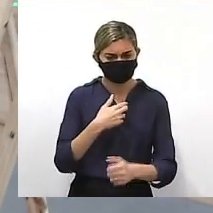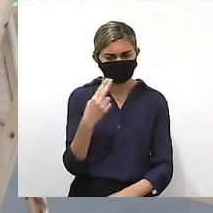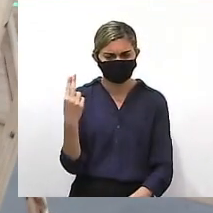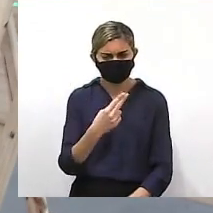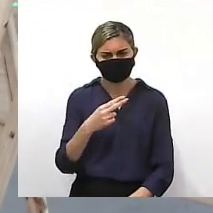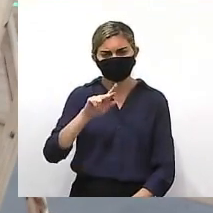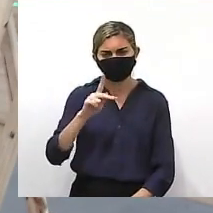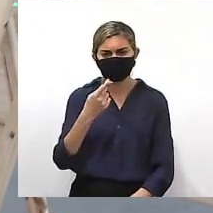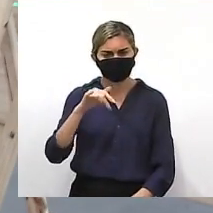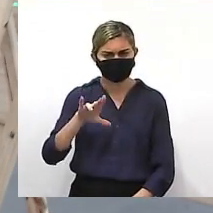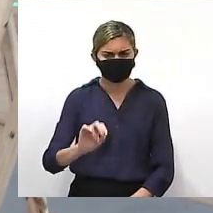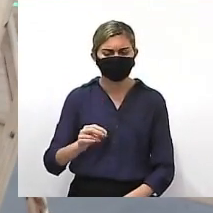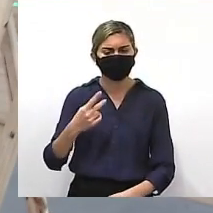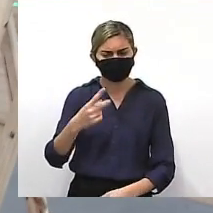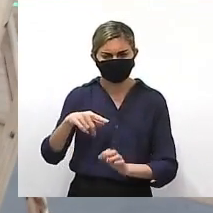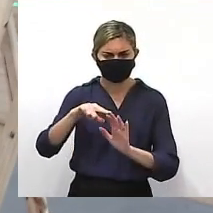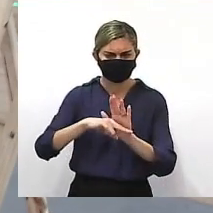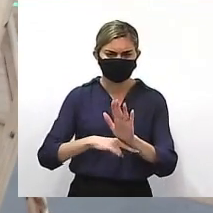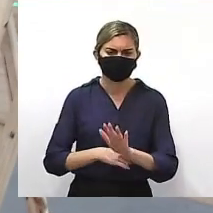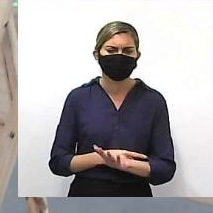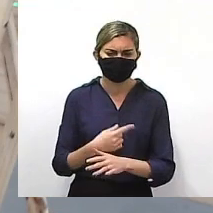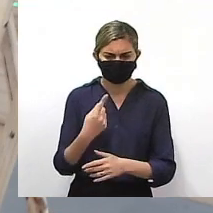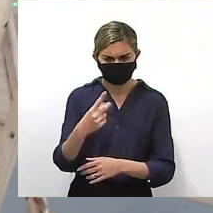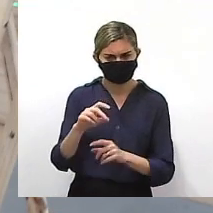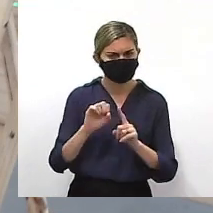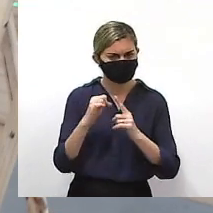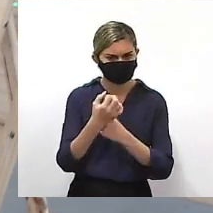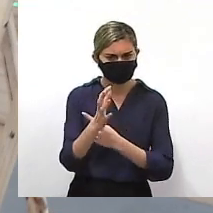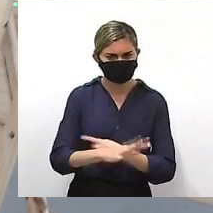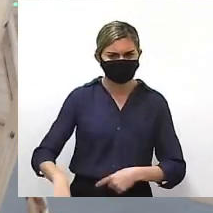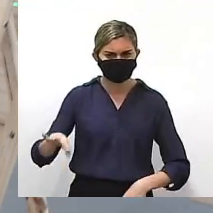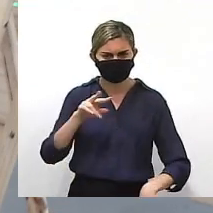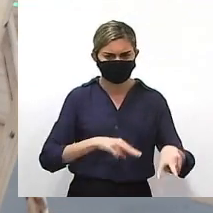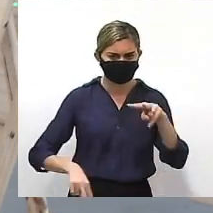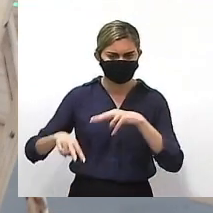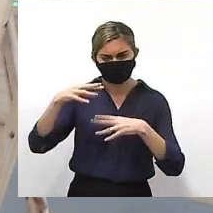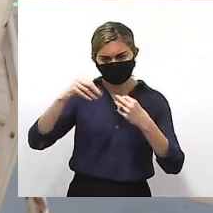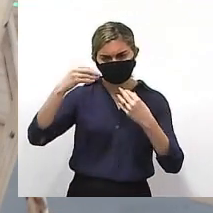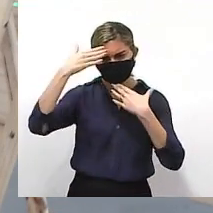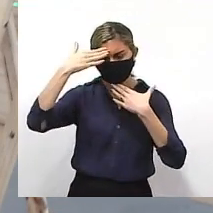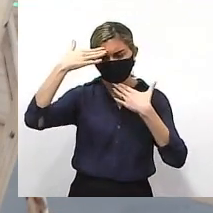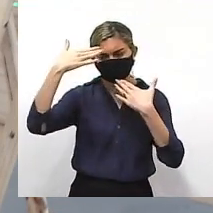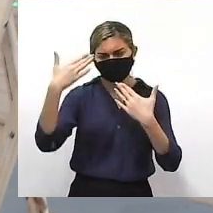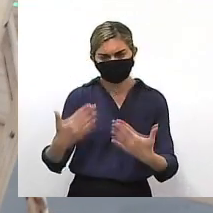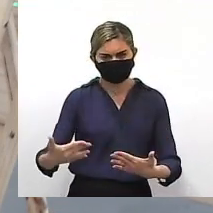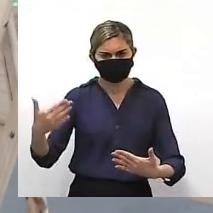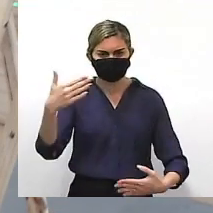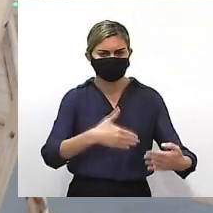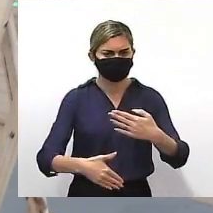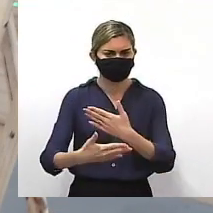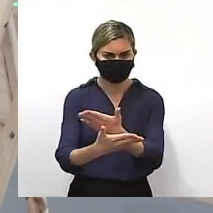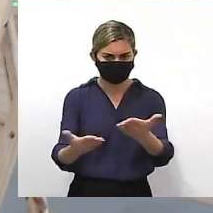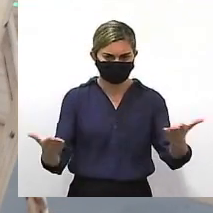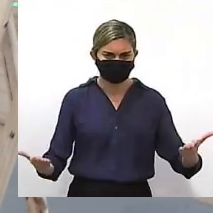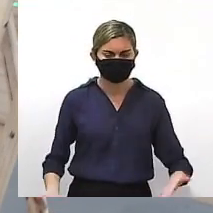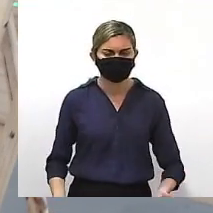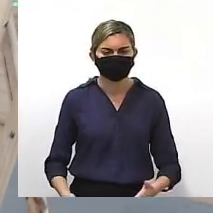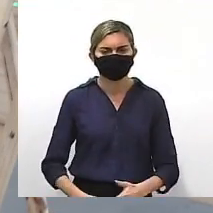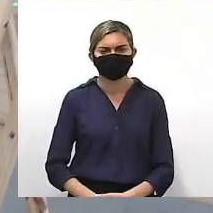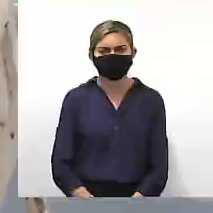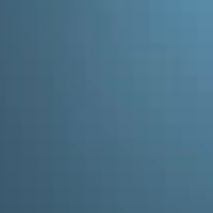Hugo Regis e esse programa é o Sociologia do Olhar. Muito obrigado pela participação de vocês.